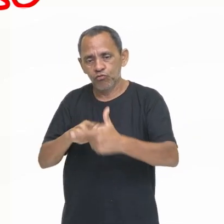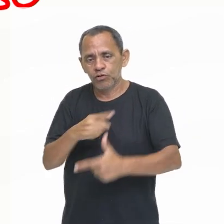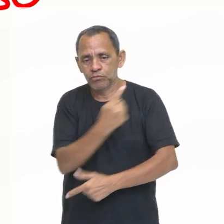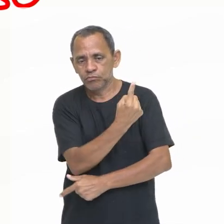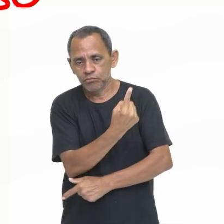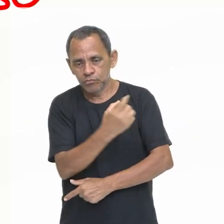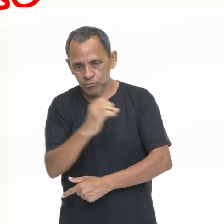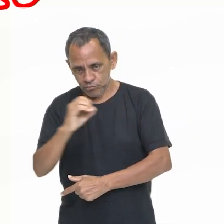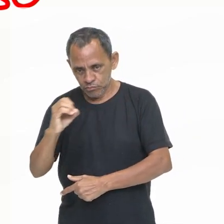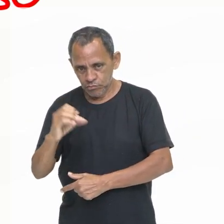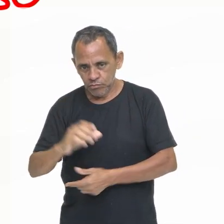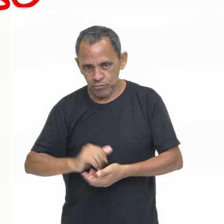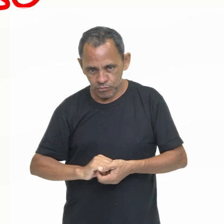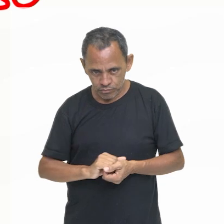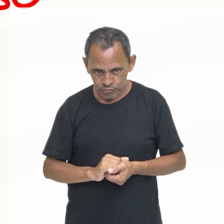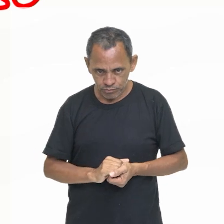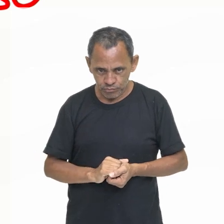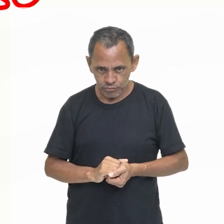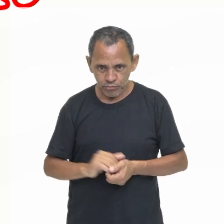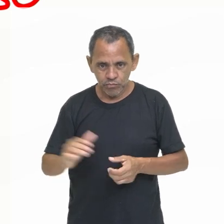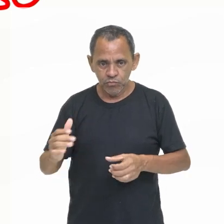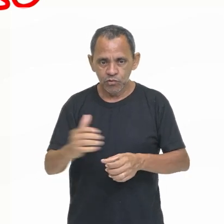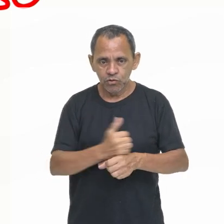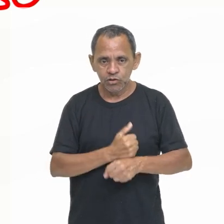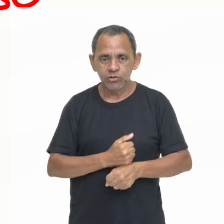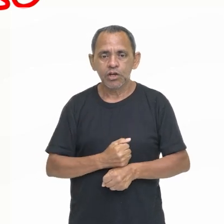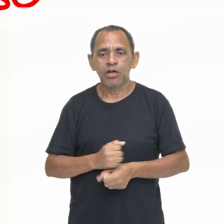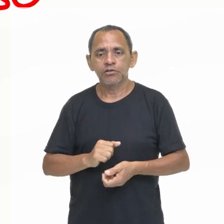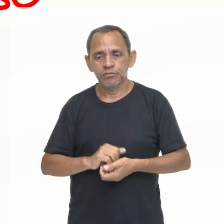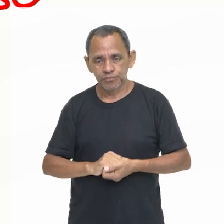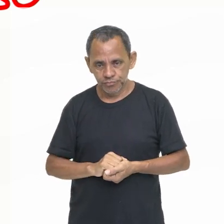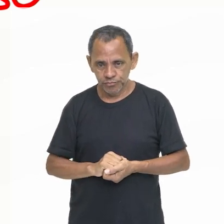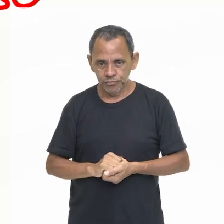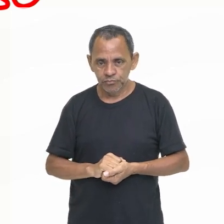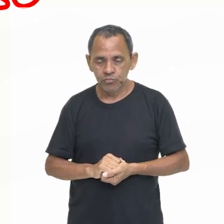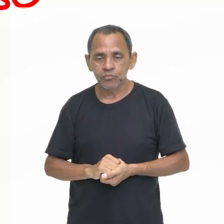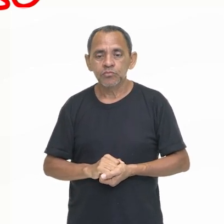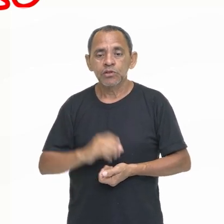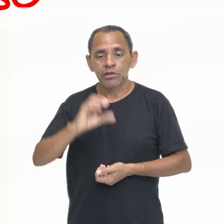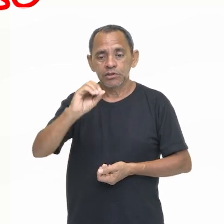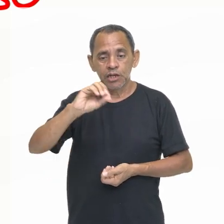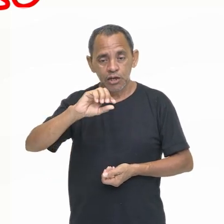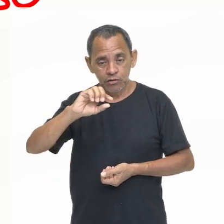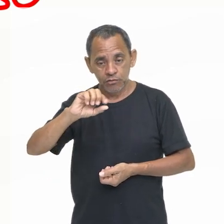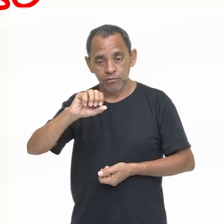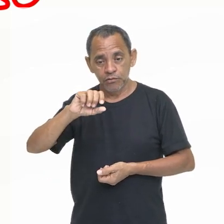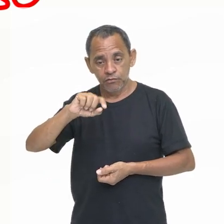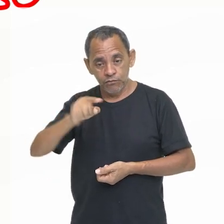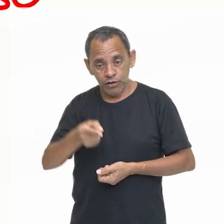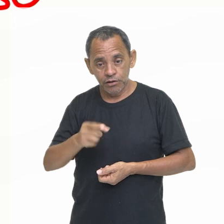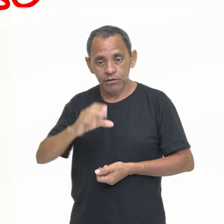1000, finalmente chegando em quilômetro cúbico, a gente vai ter